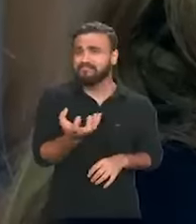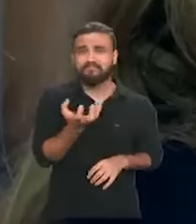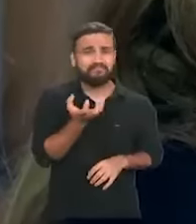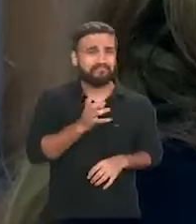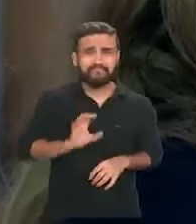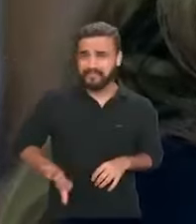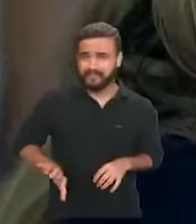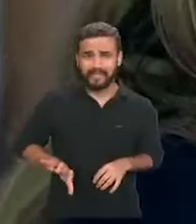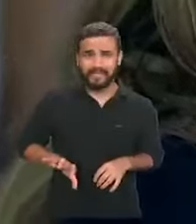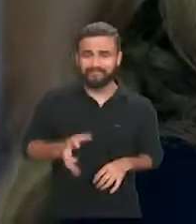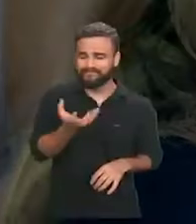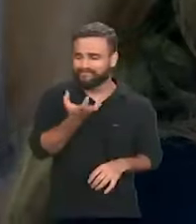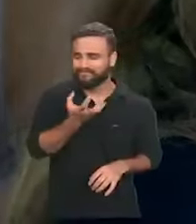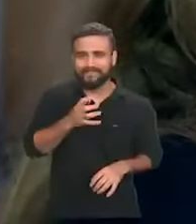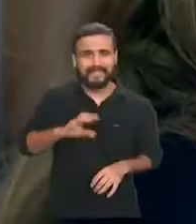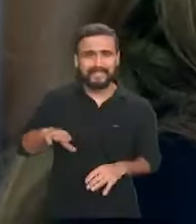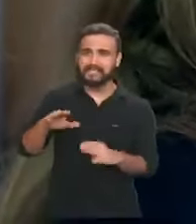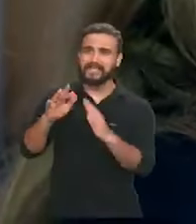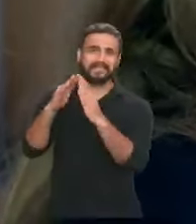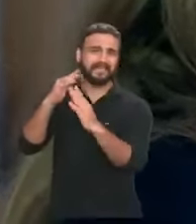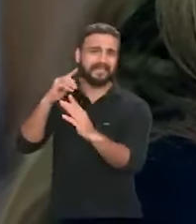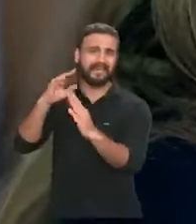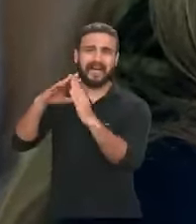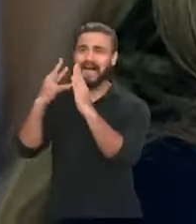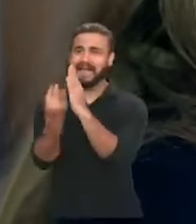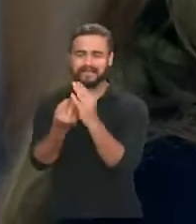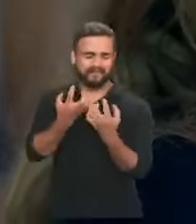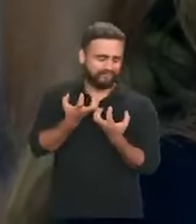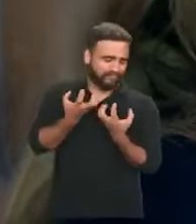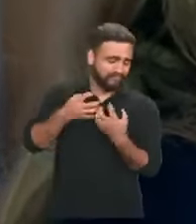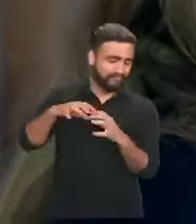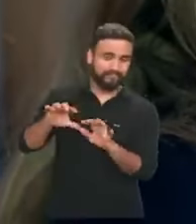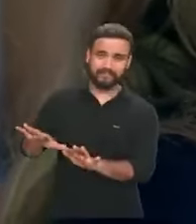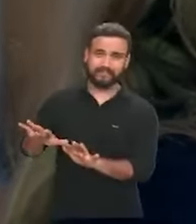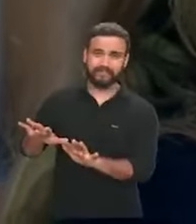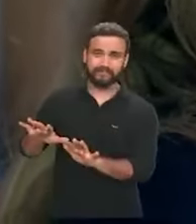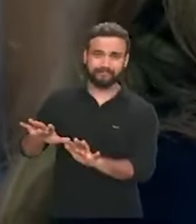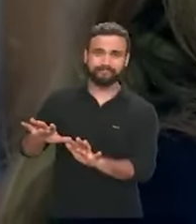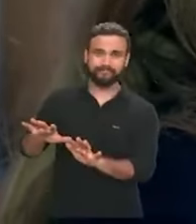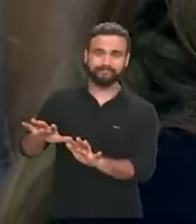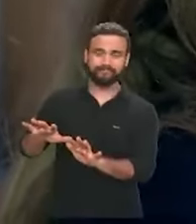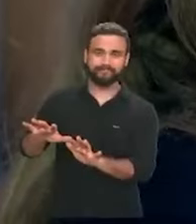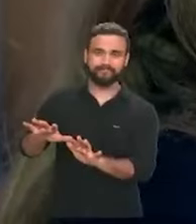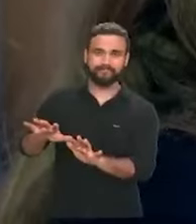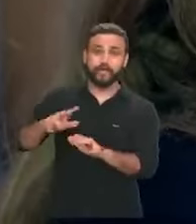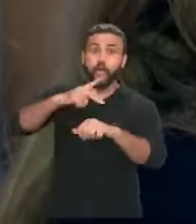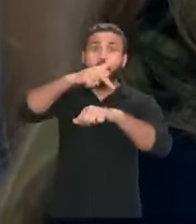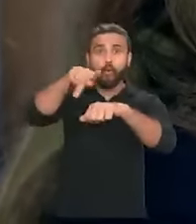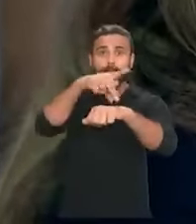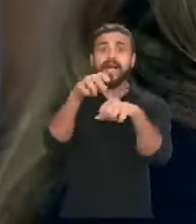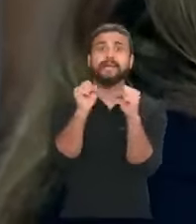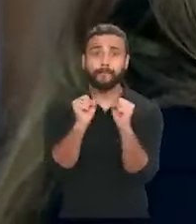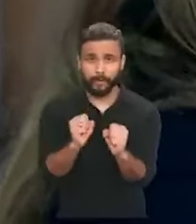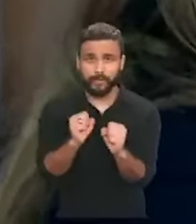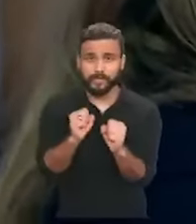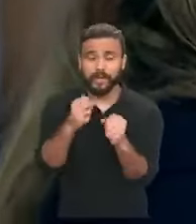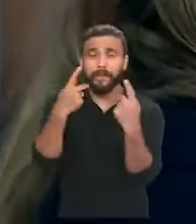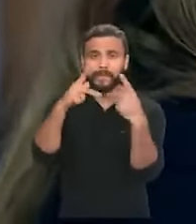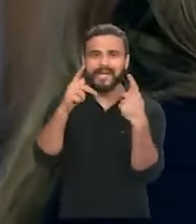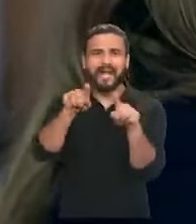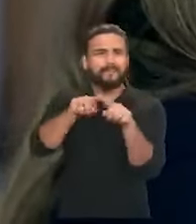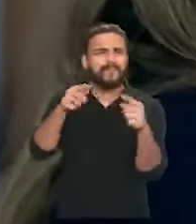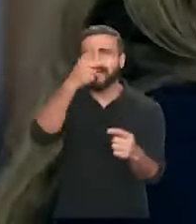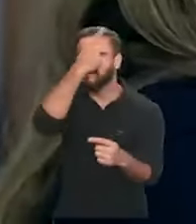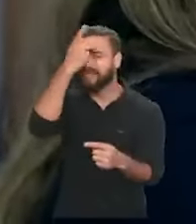dos países que rejeitam a igreja mesmo sendo abertos a população não recebe o evangelho você sente um pouco disso em locais